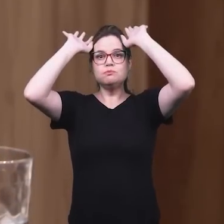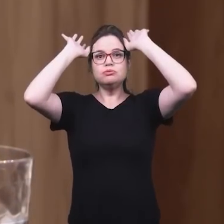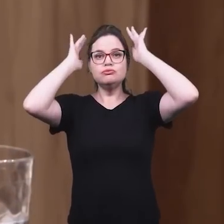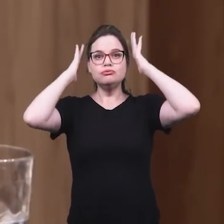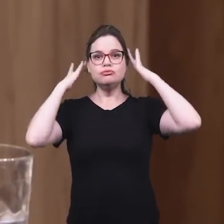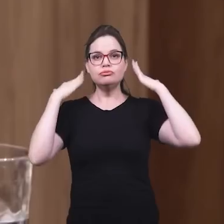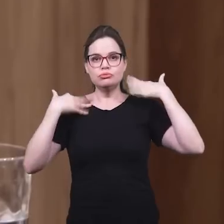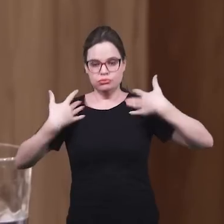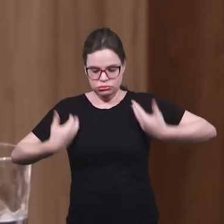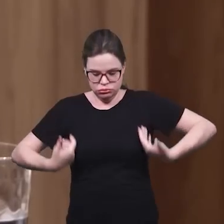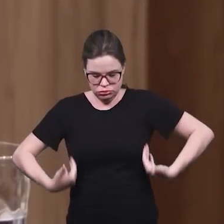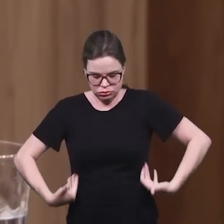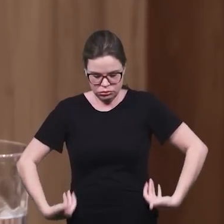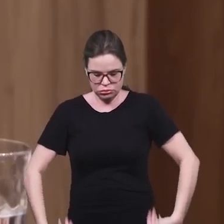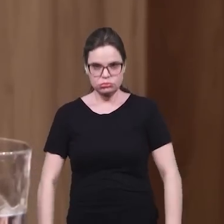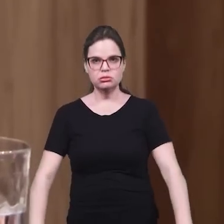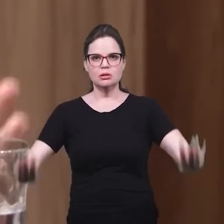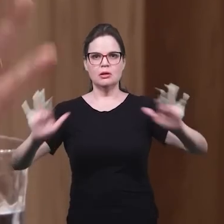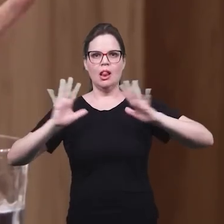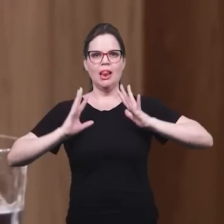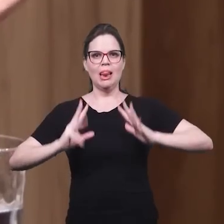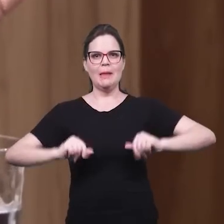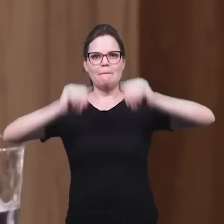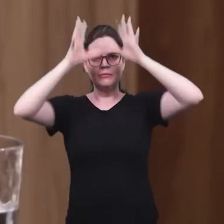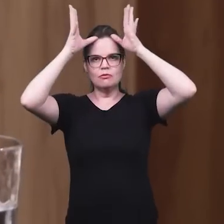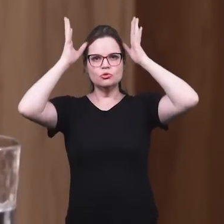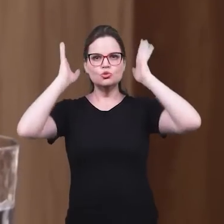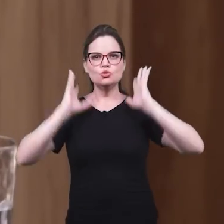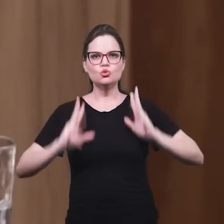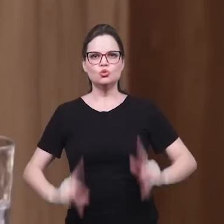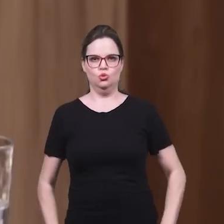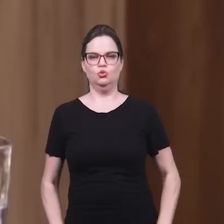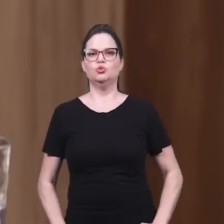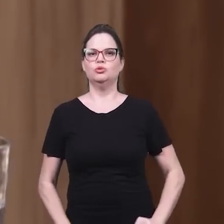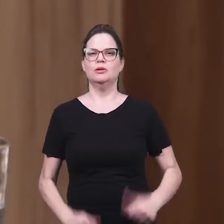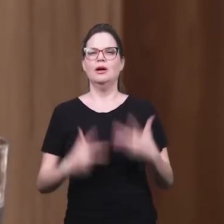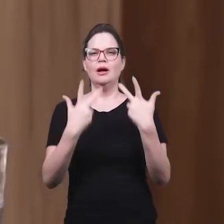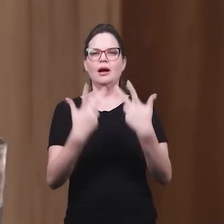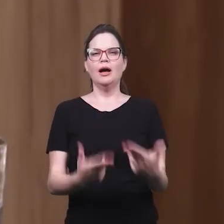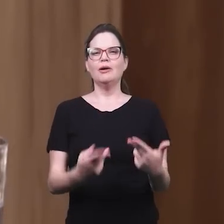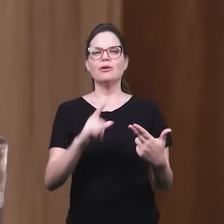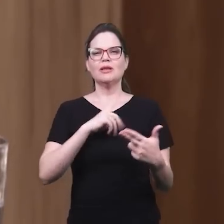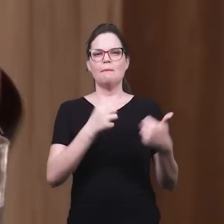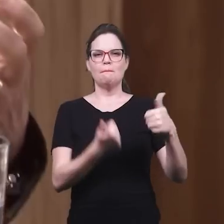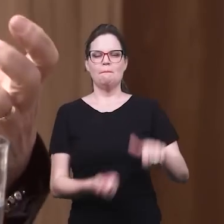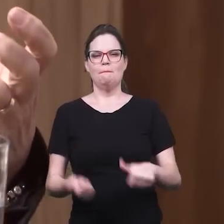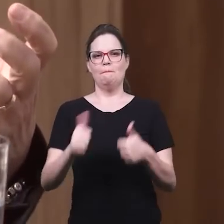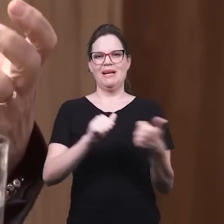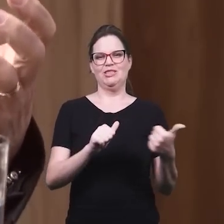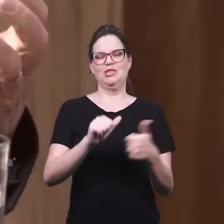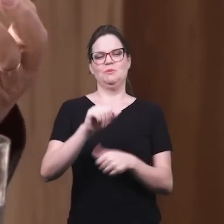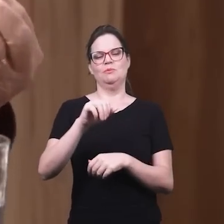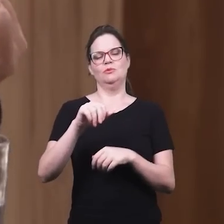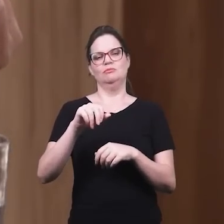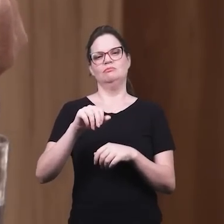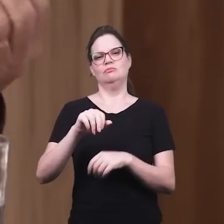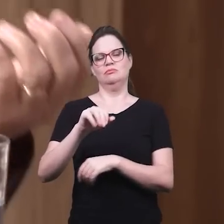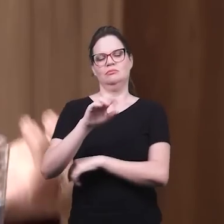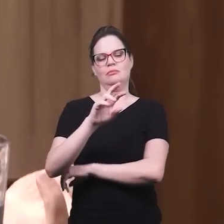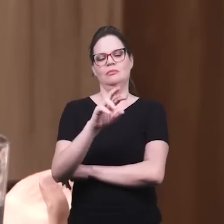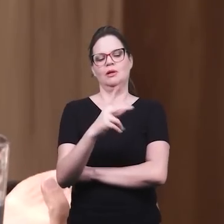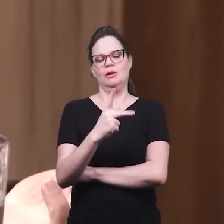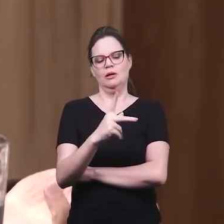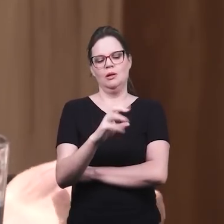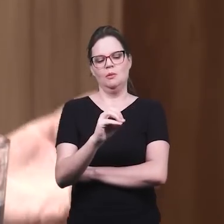sumia no chão, ou seja, era uma purificação. Alguns até chamam isso de uma espécie de batismo por efusão, né? Existe o batismo